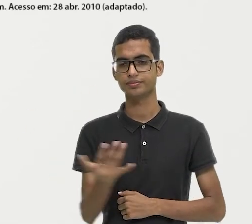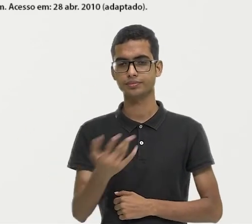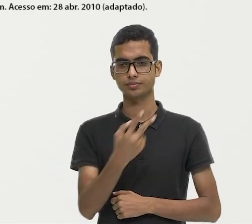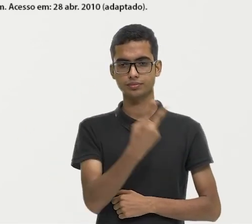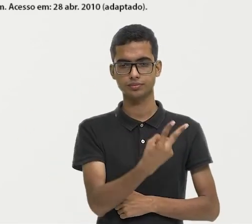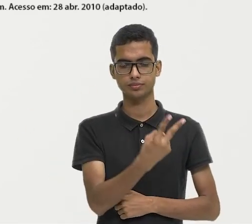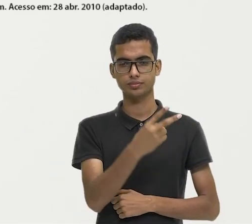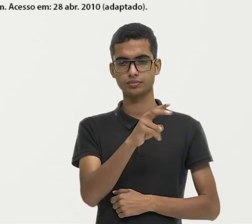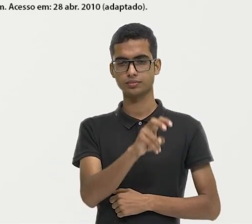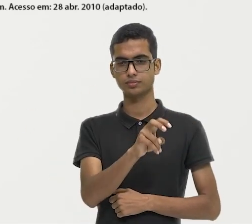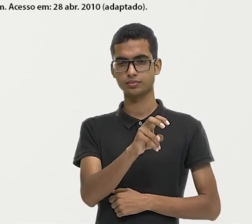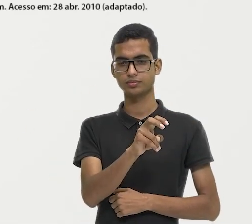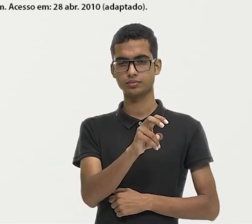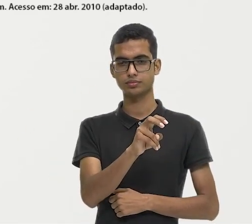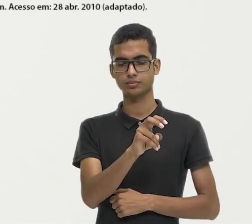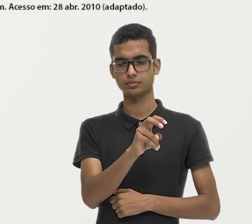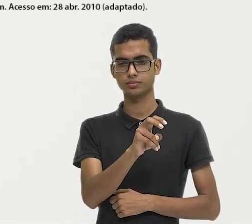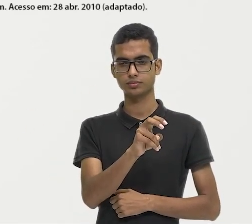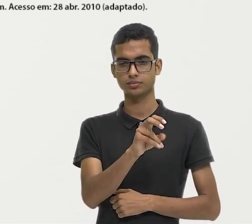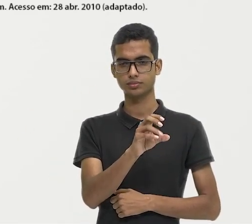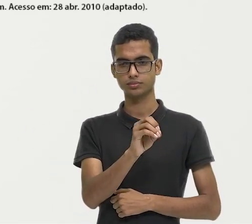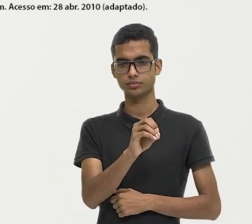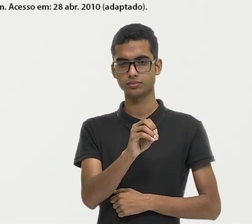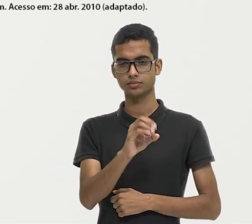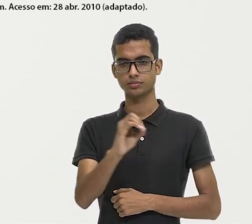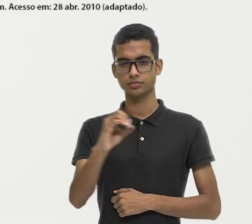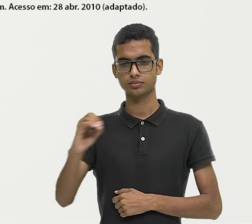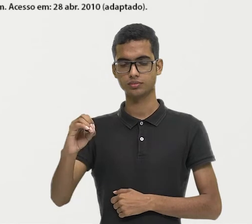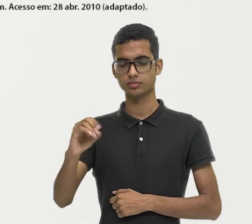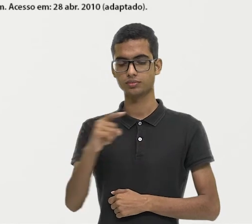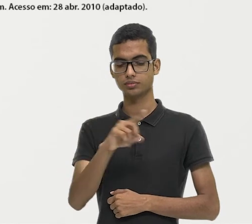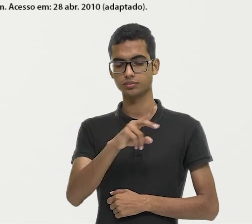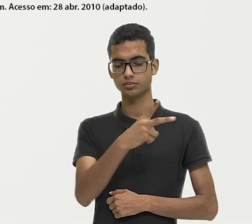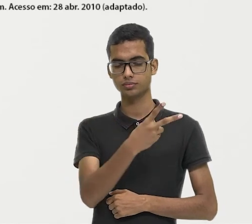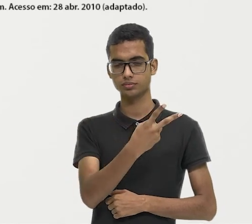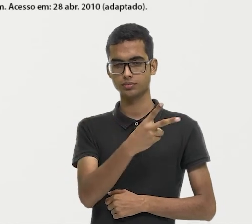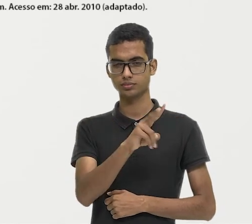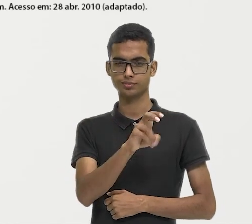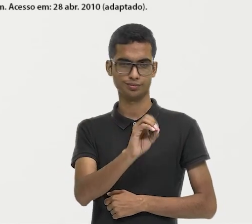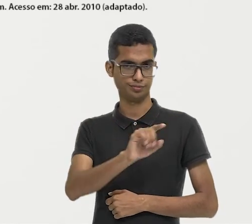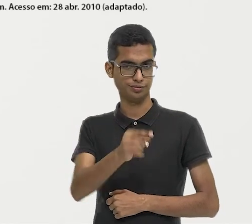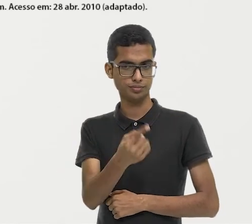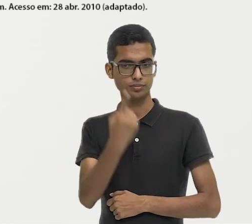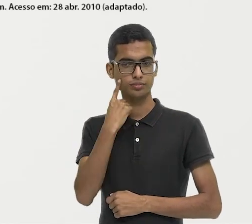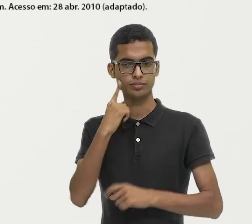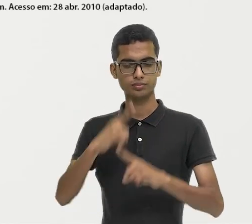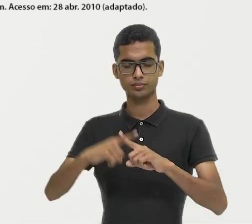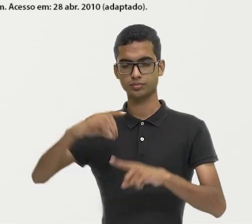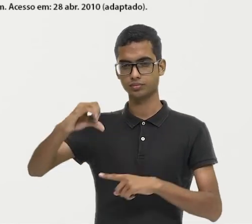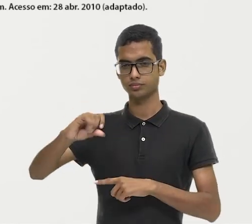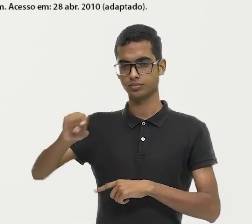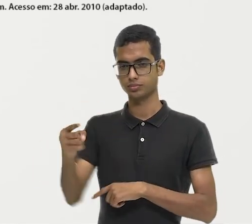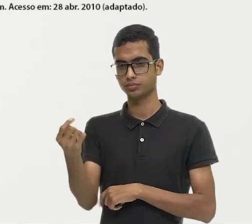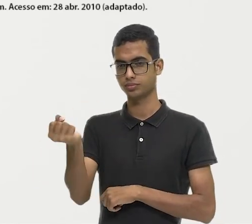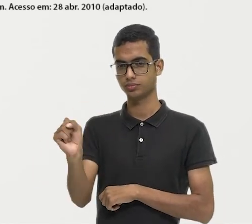vou ter 250 mil, tá? Vezes